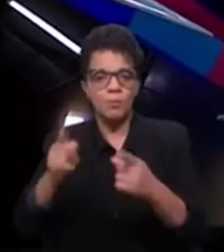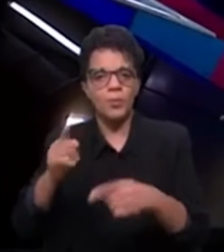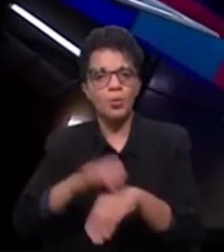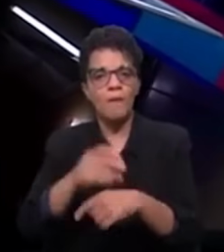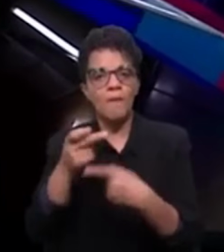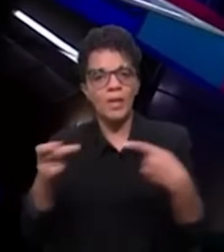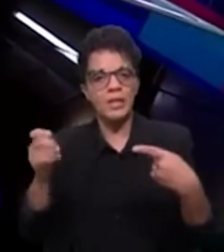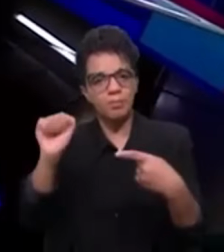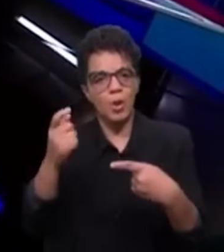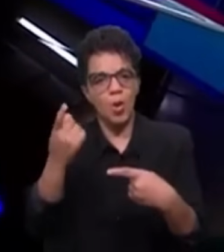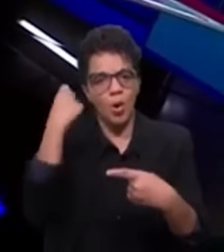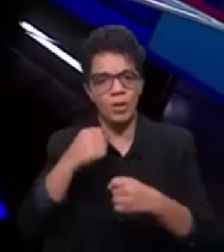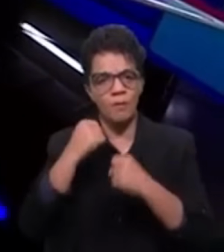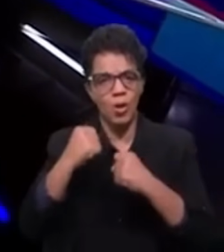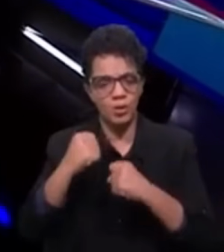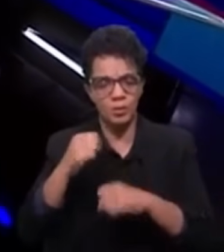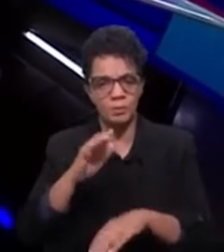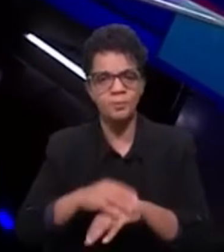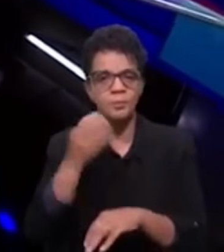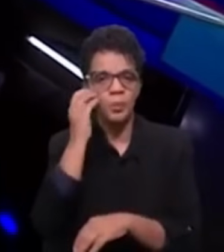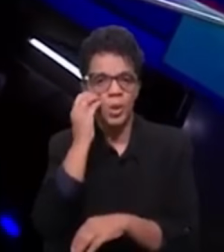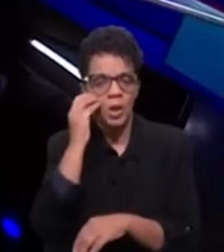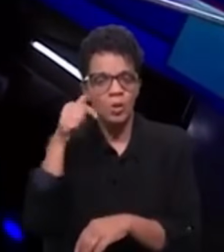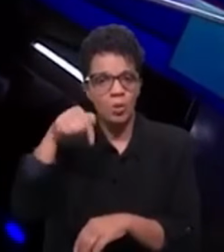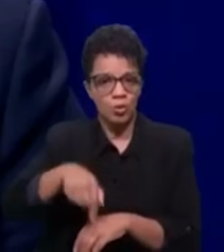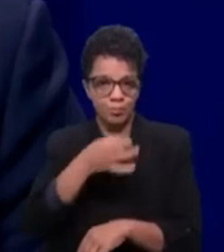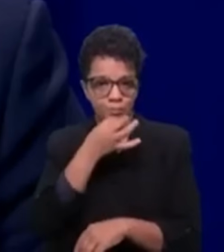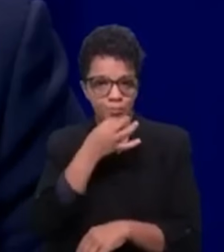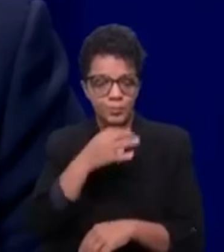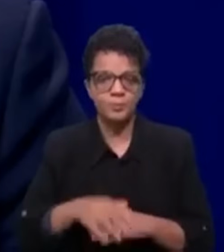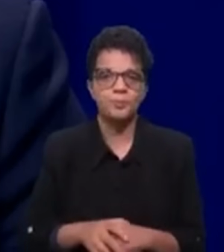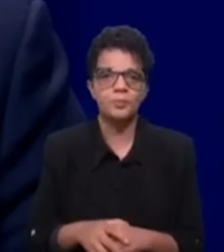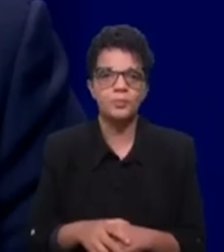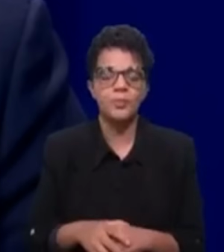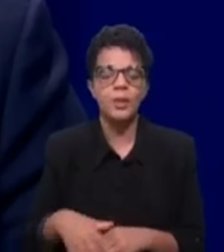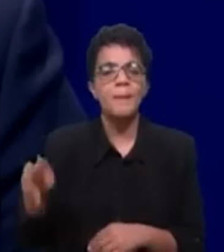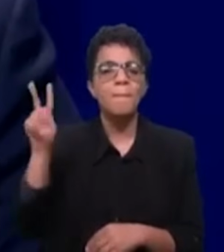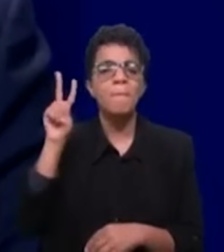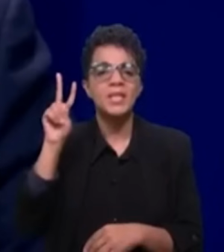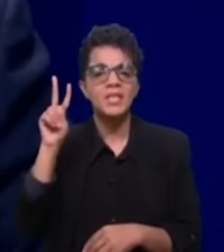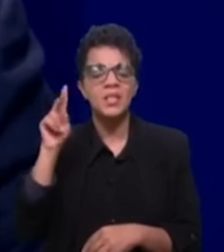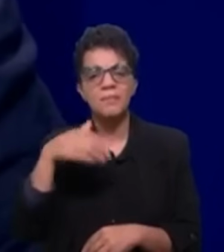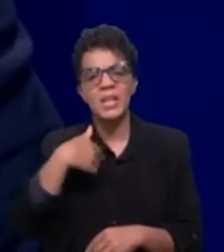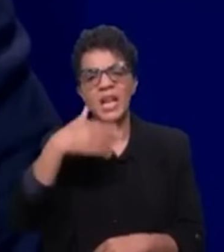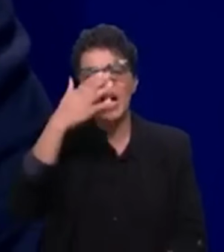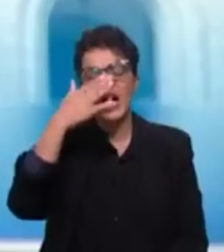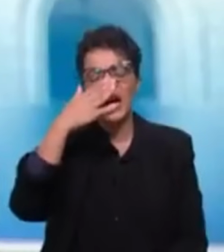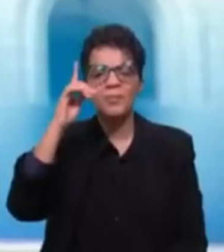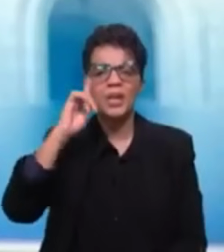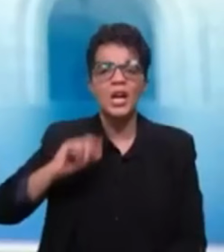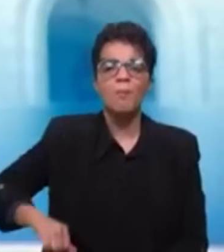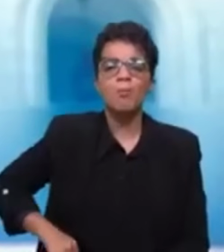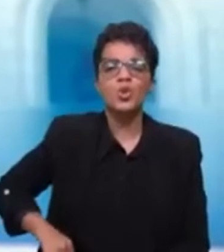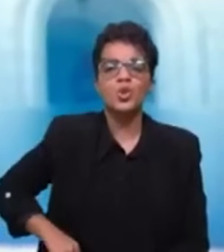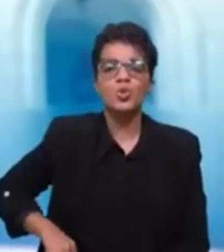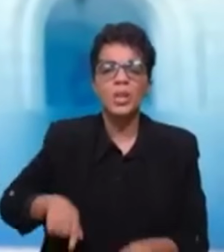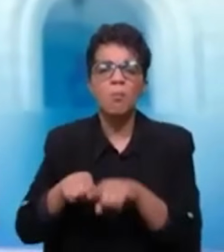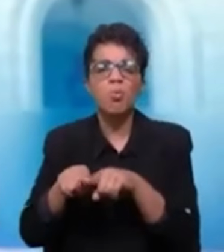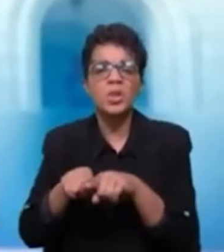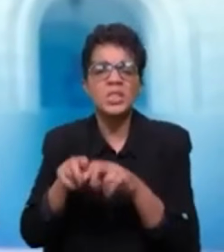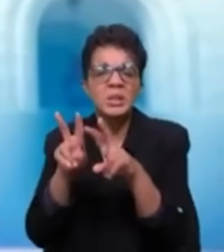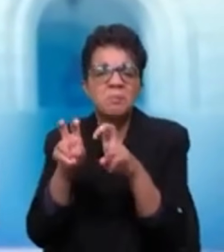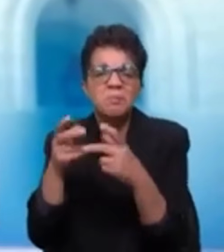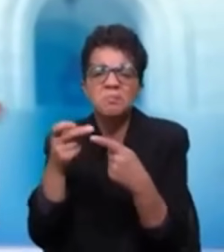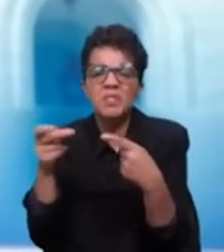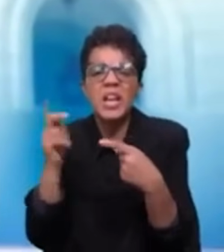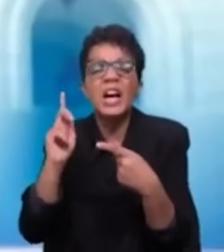sua forte ontem e que Luís Montenegro trouxe para aqui eh o PSD uma espécie de prostituta política eu queria lhe